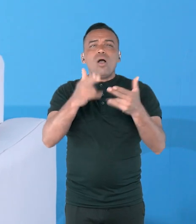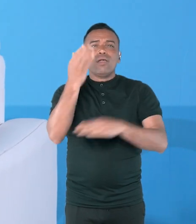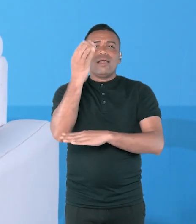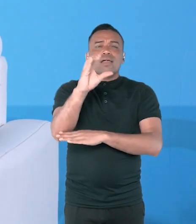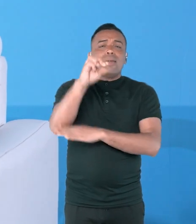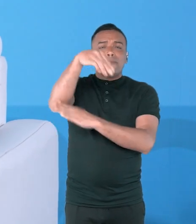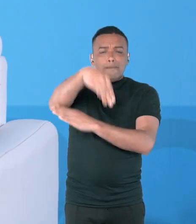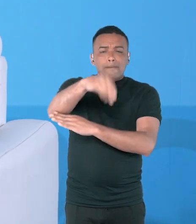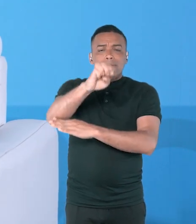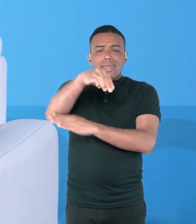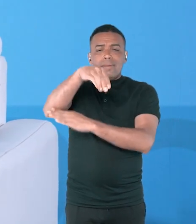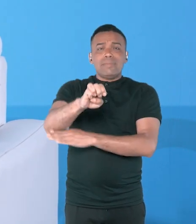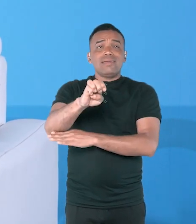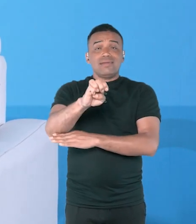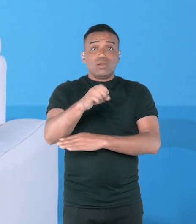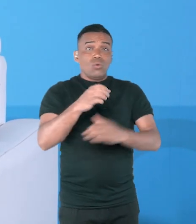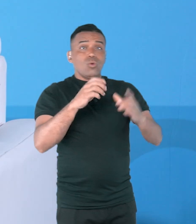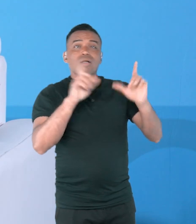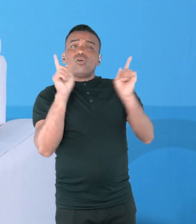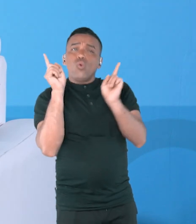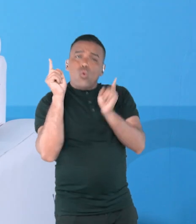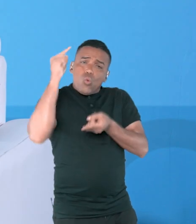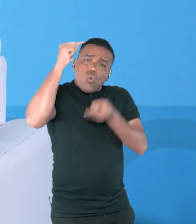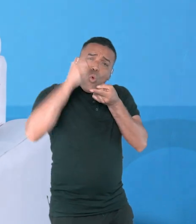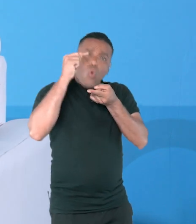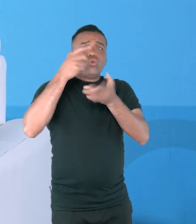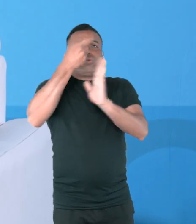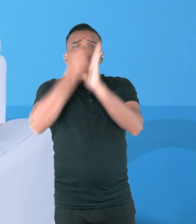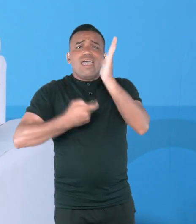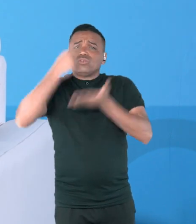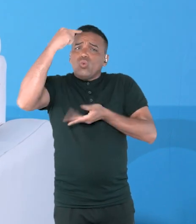de post, porque ela é curta, e ela